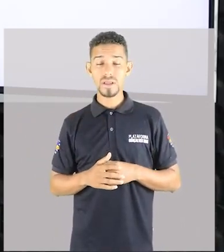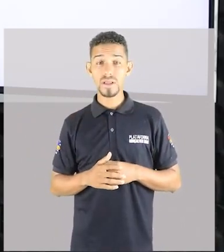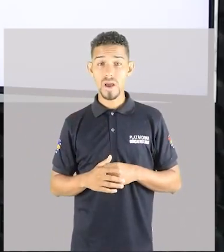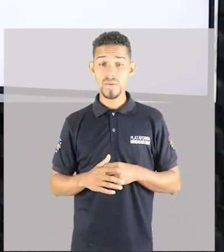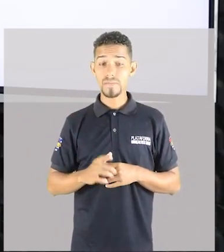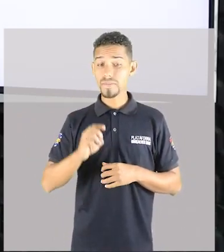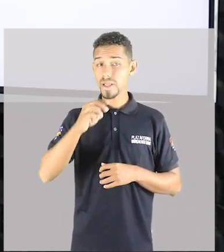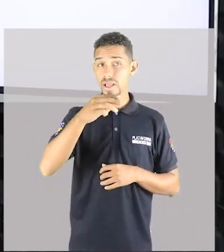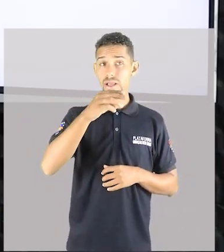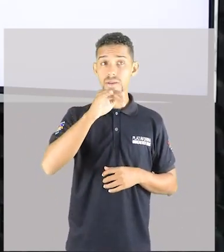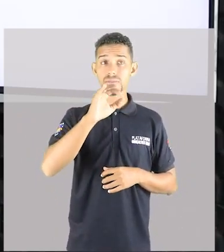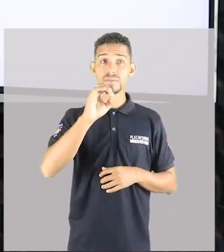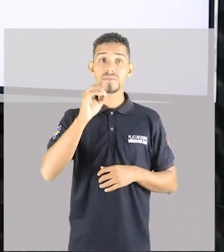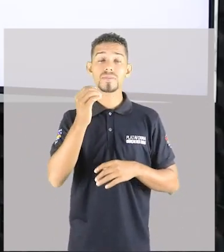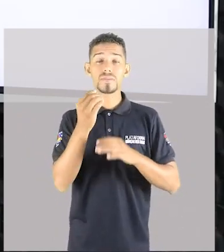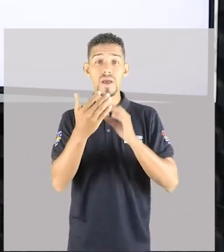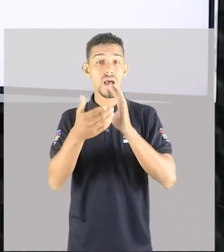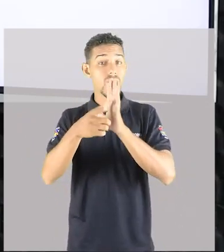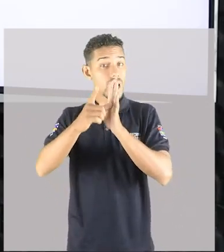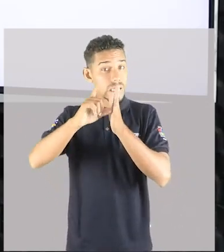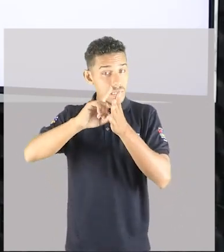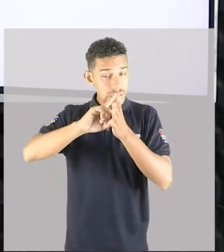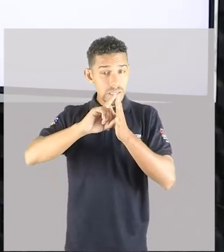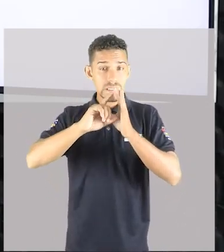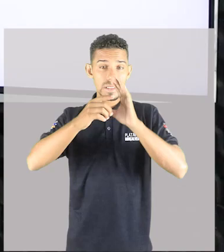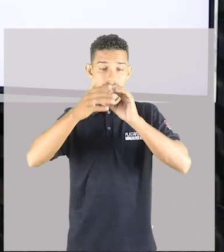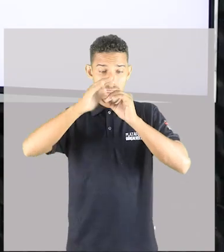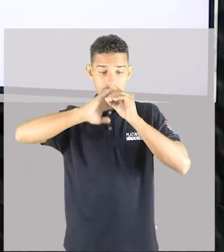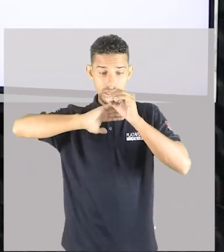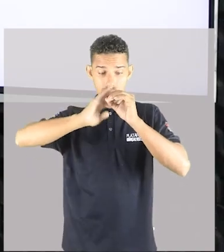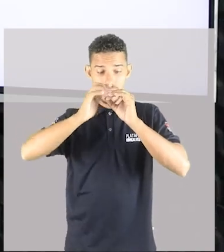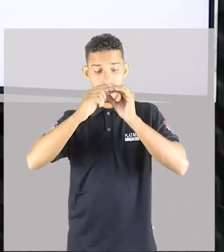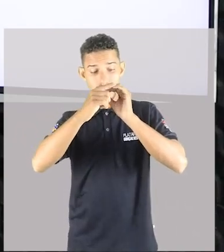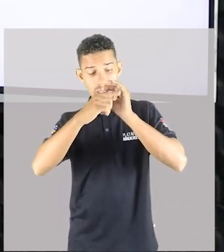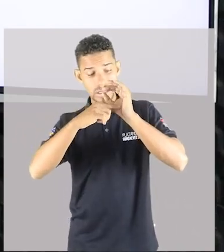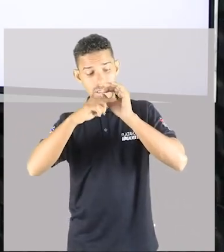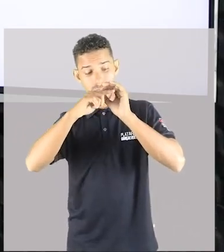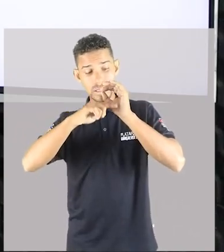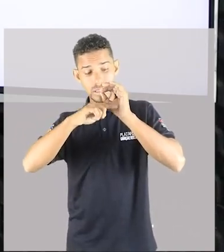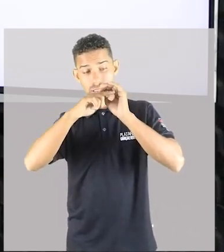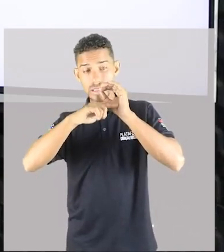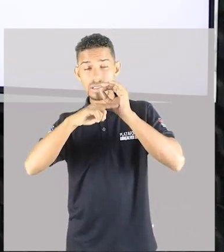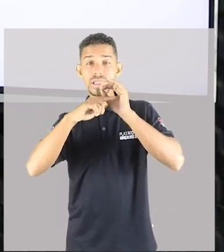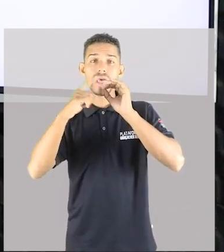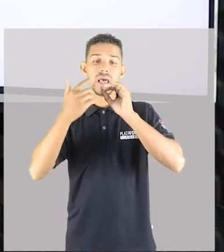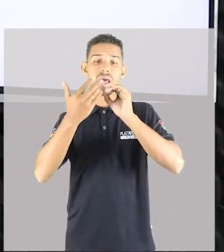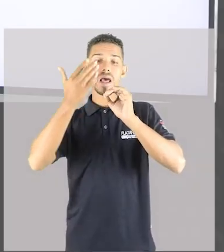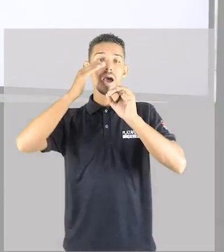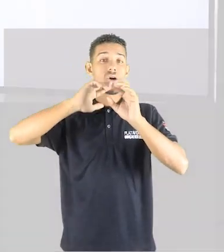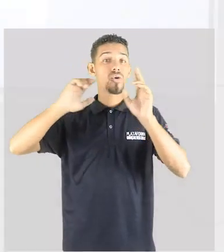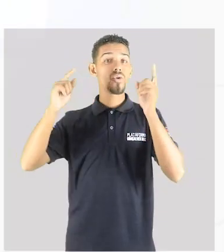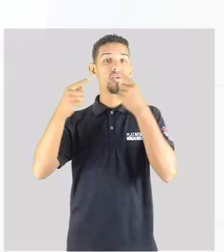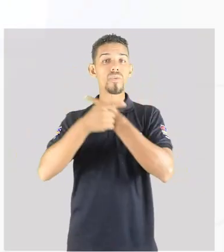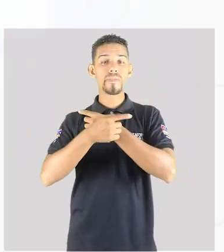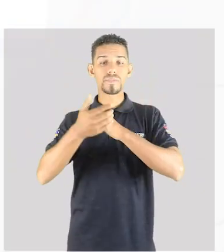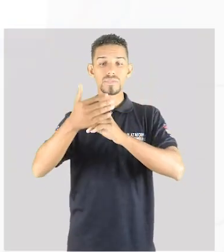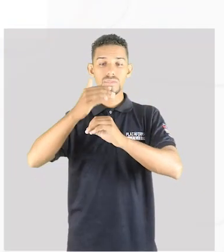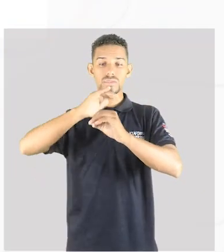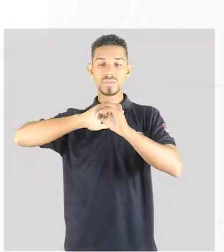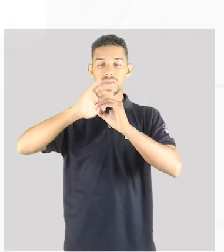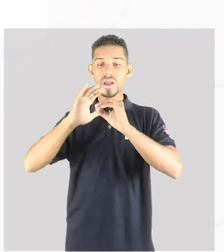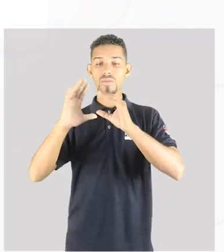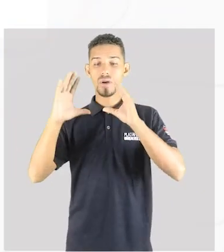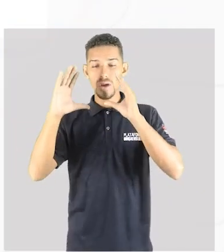miopia, a imagem se forma antes da retina, porque o olho é longo, a hipermetropia é o contrário. O olho é